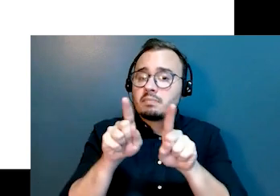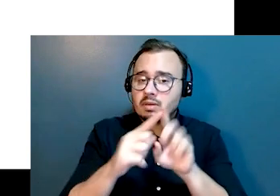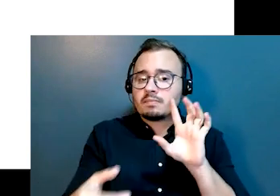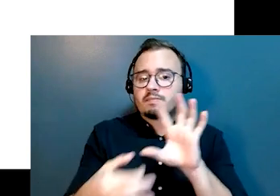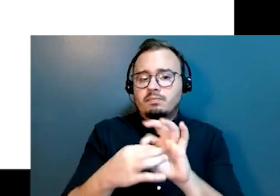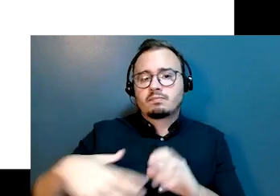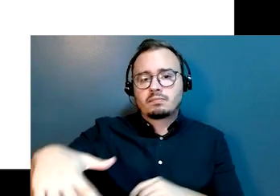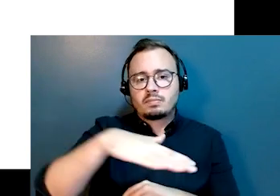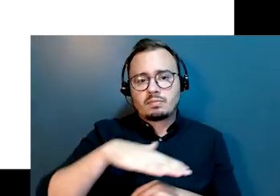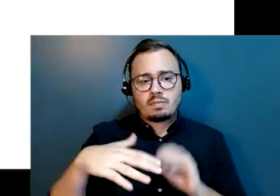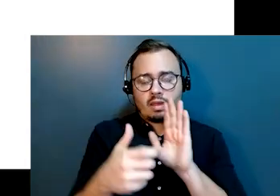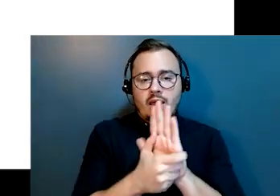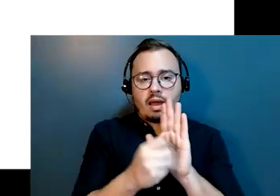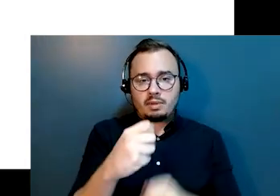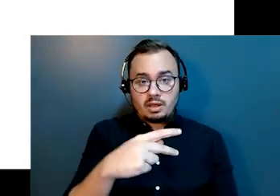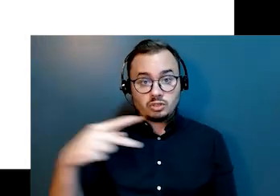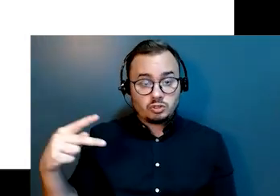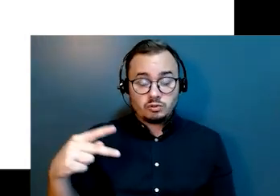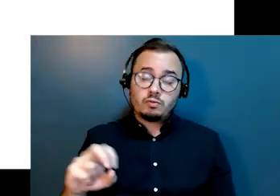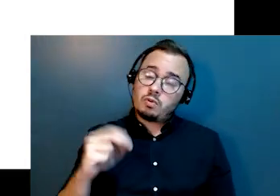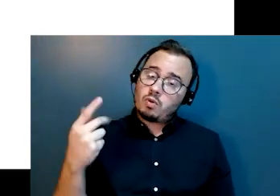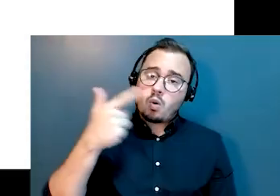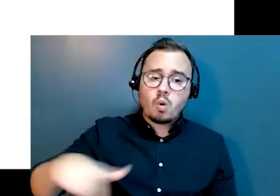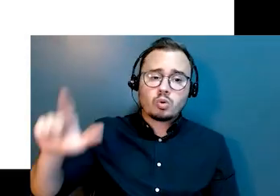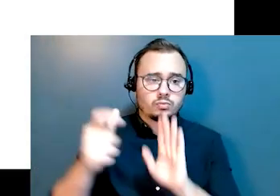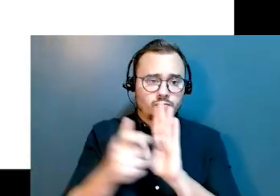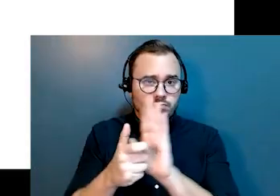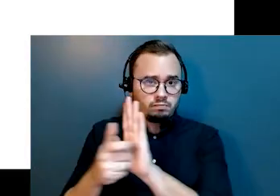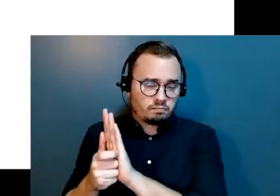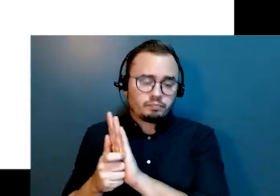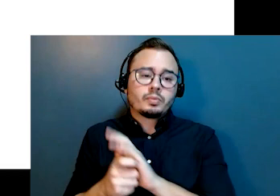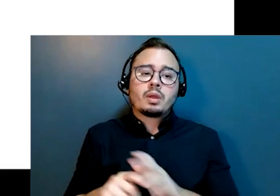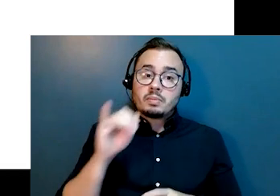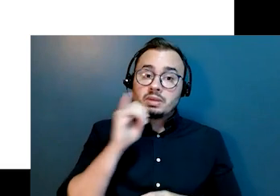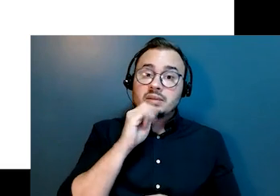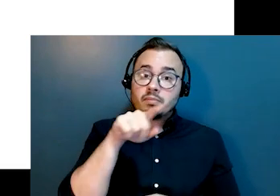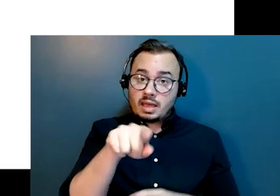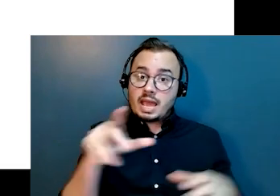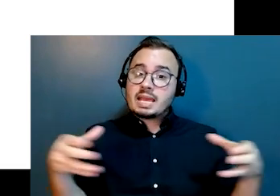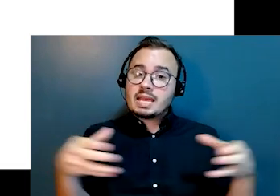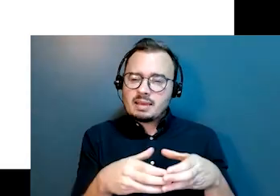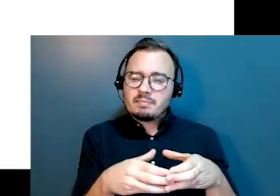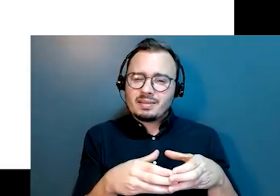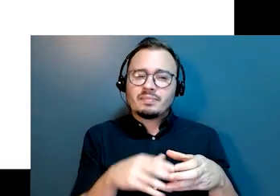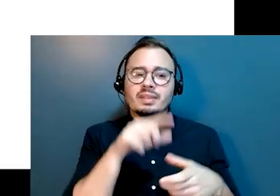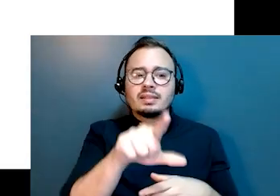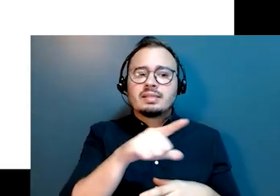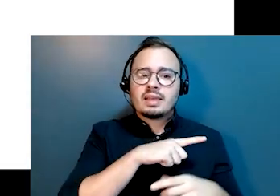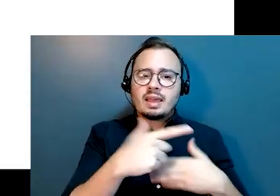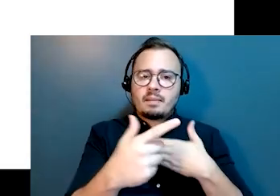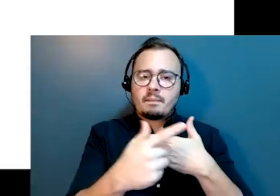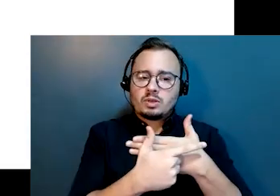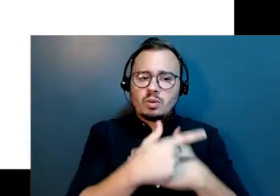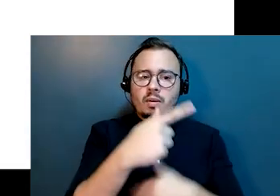Nessa equipe que eu trago, tem um Product Owner, vai ter uma equipe de design, vai ter uma